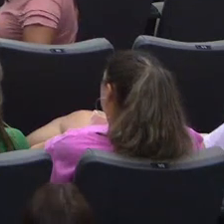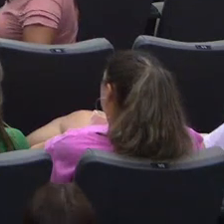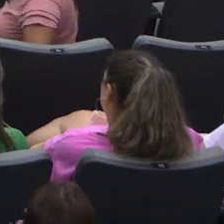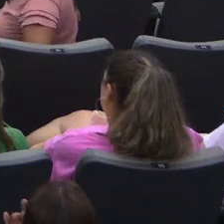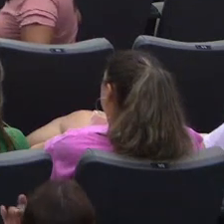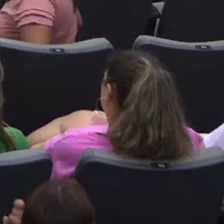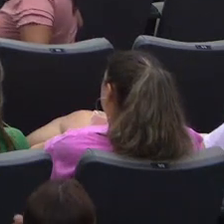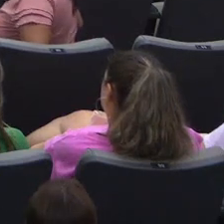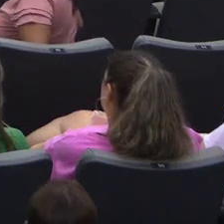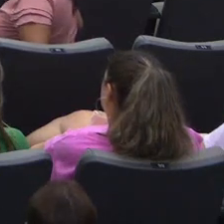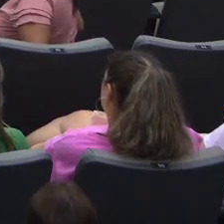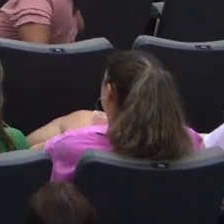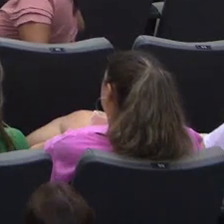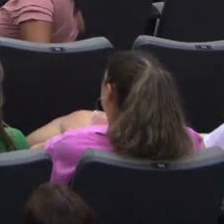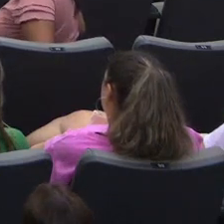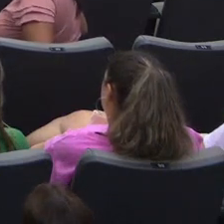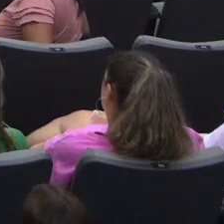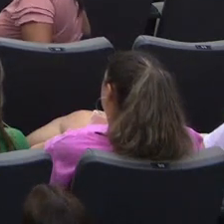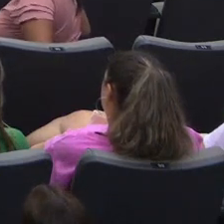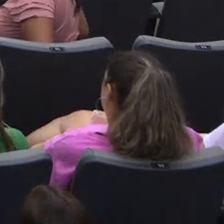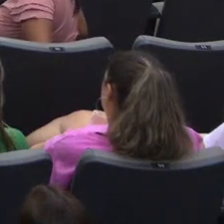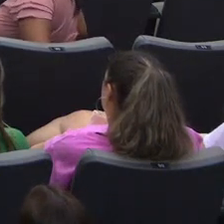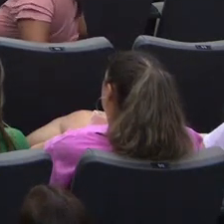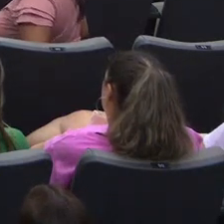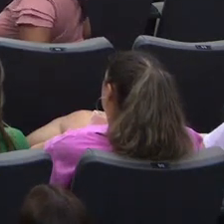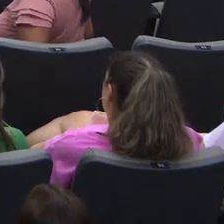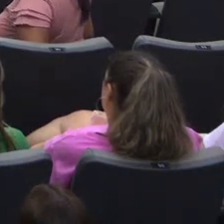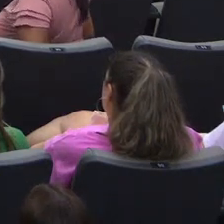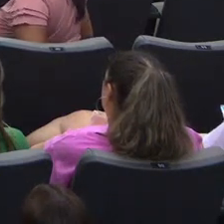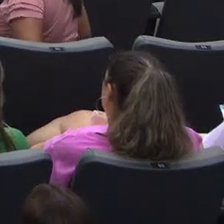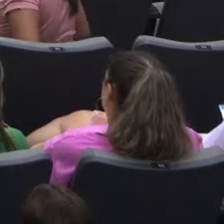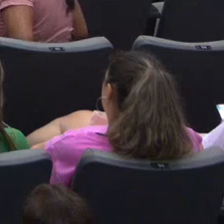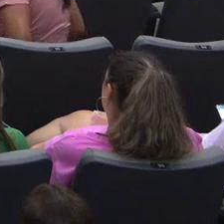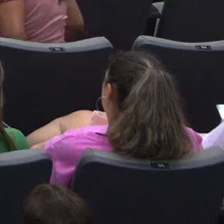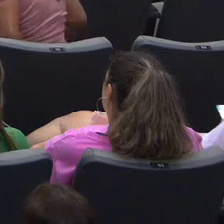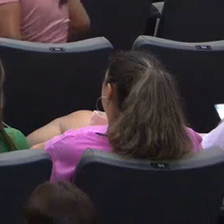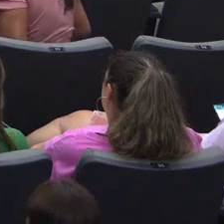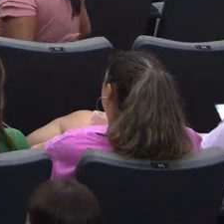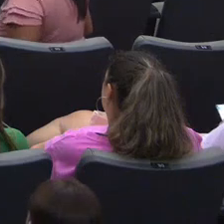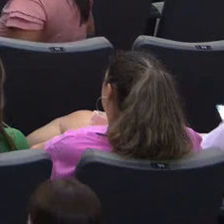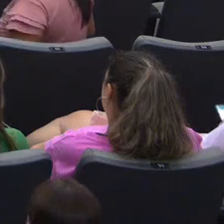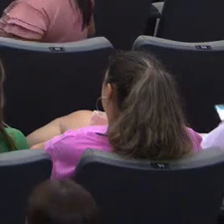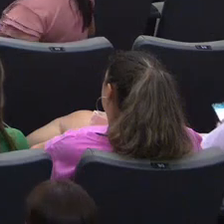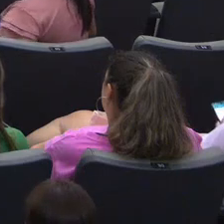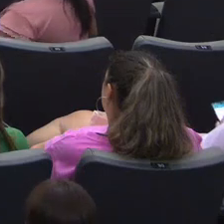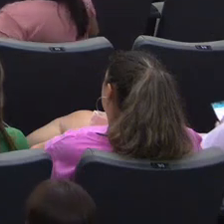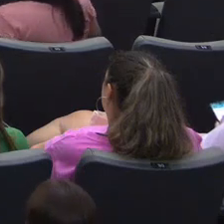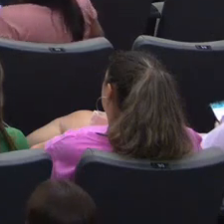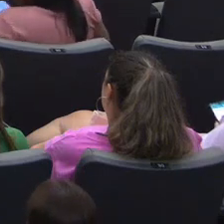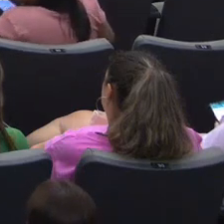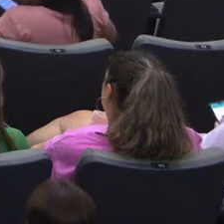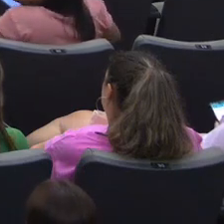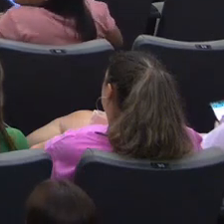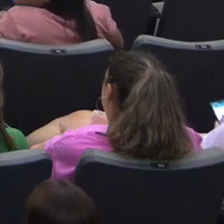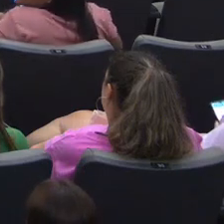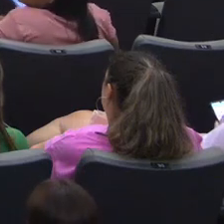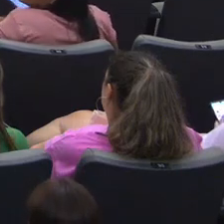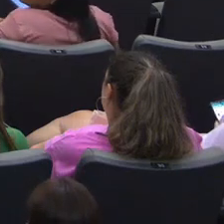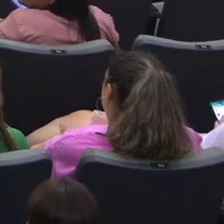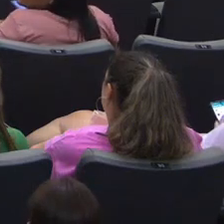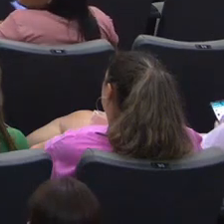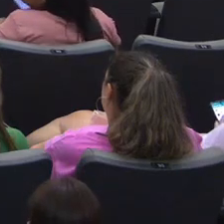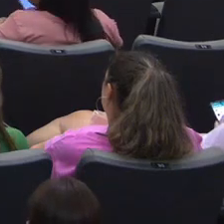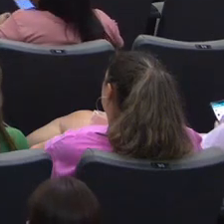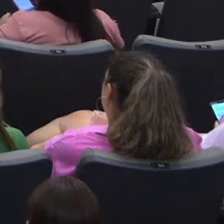comissão tempo só nós dois ah Maria Clara passa-se a primeira ordem do dia primeira